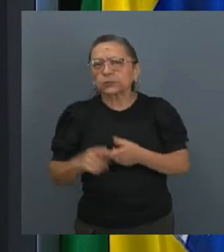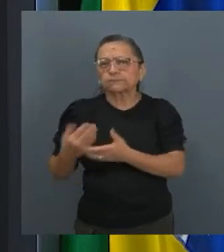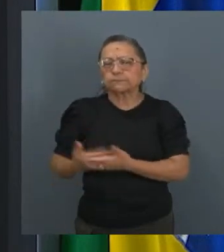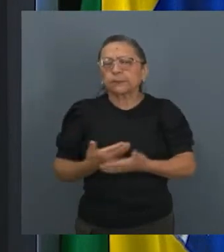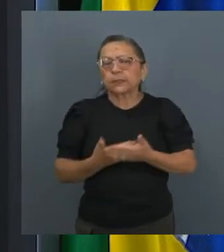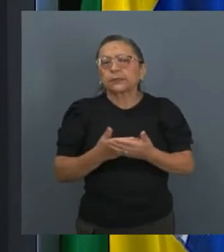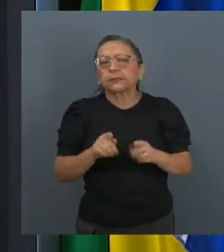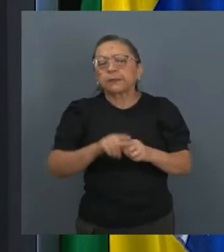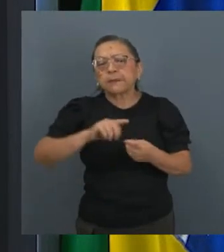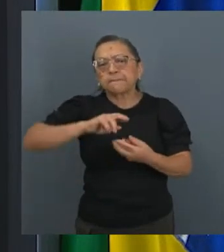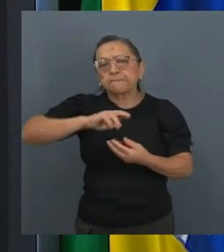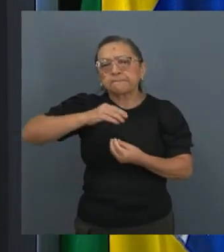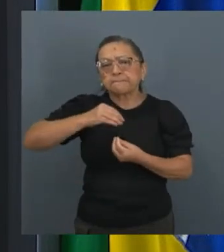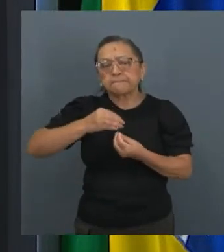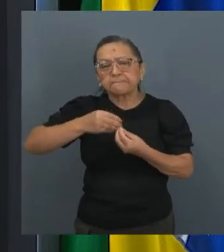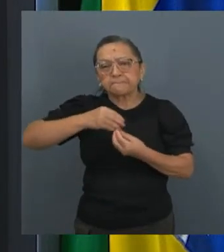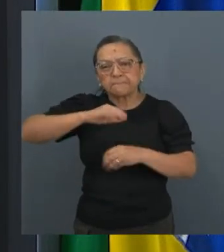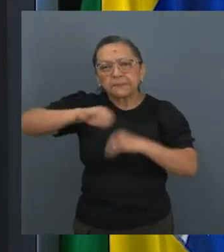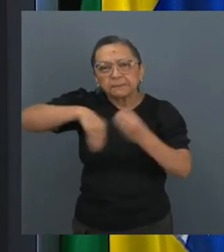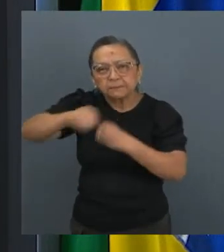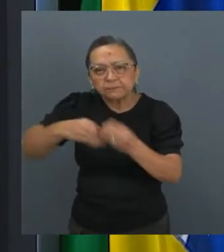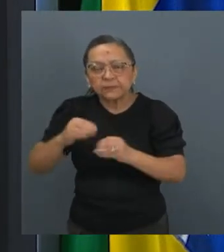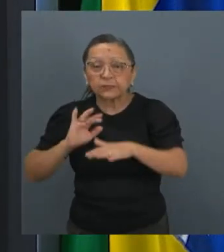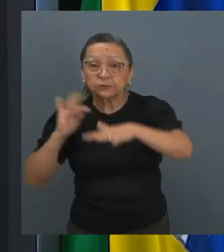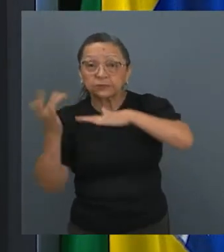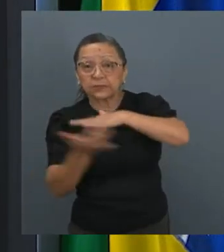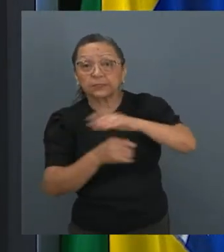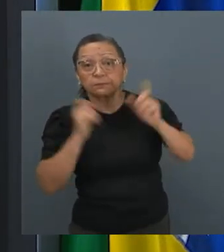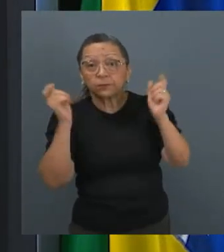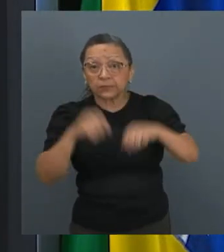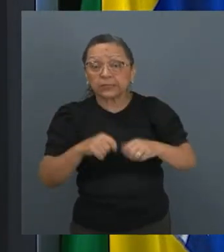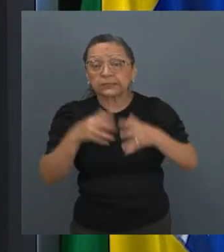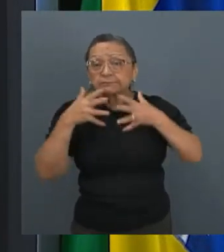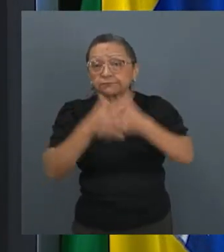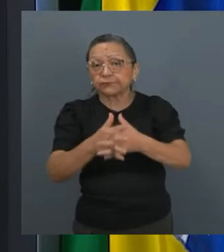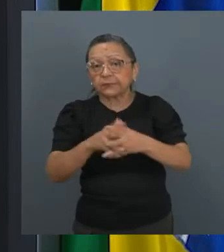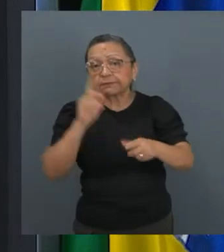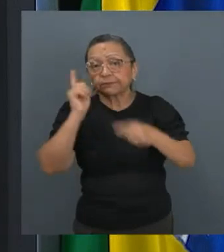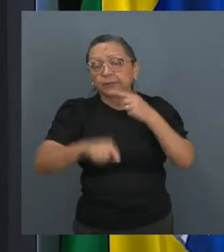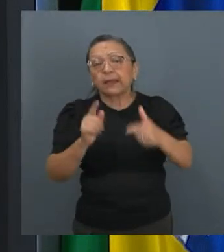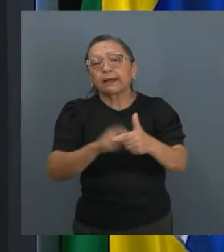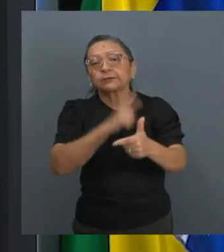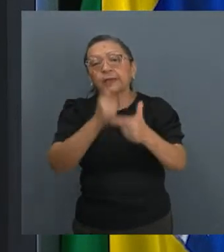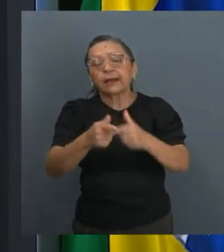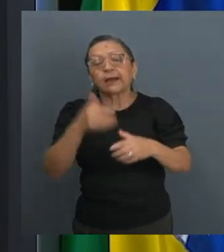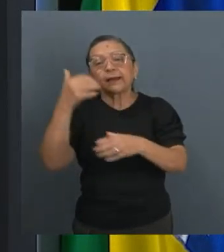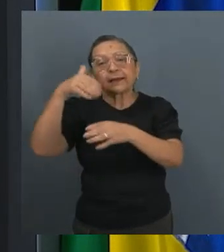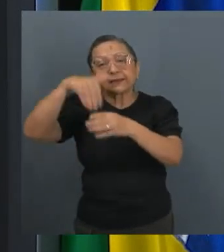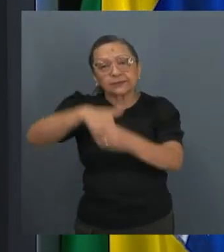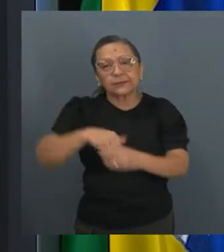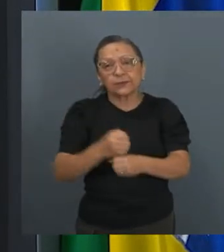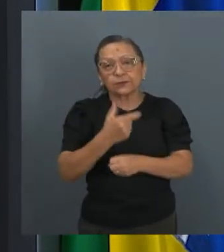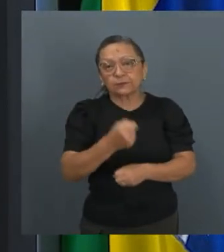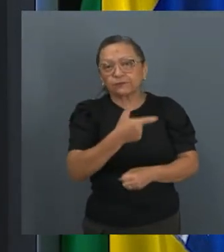e manipulação das redes sociais que pudesse impedir a reeleição em 2022,